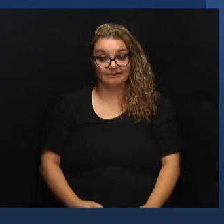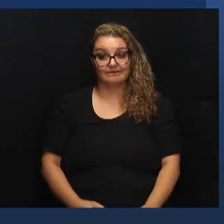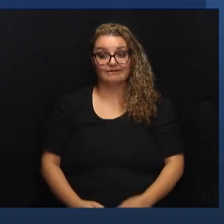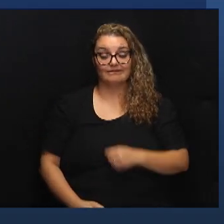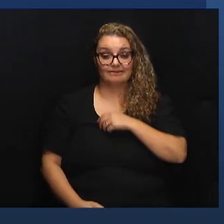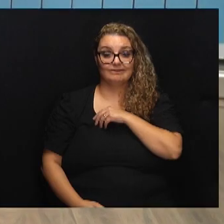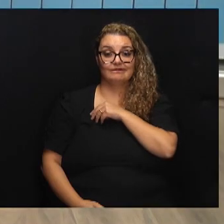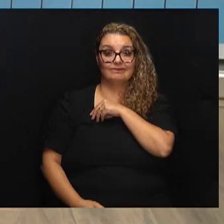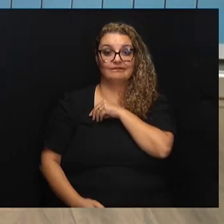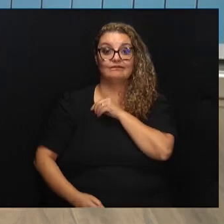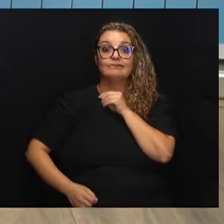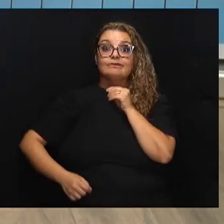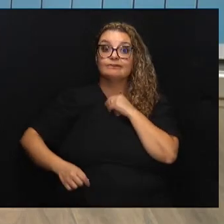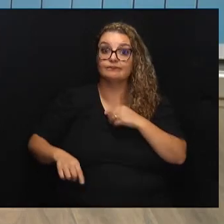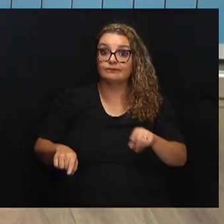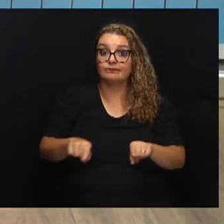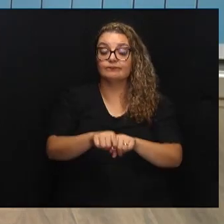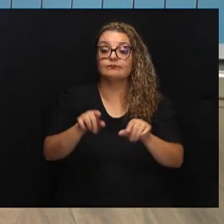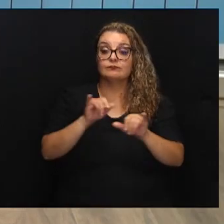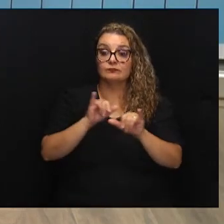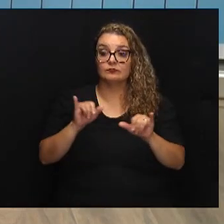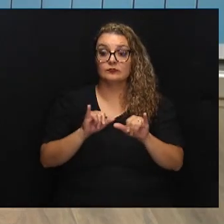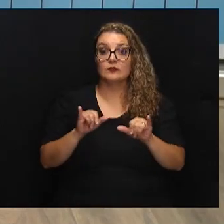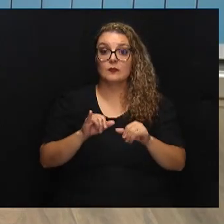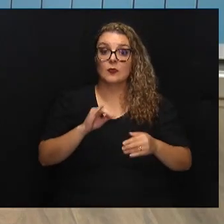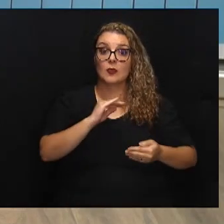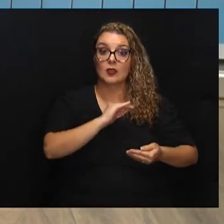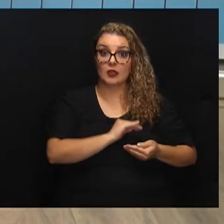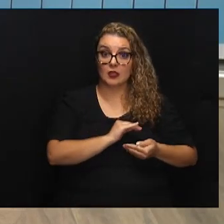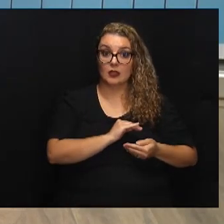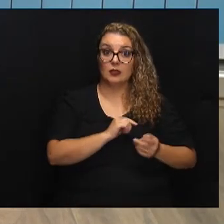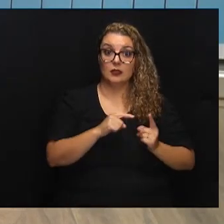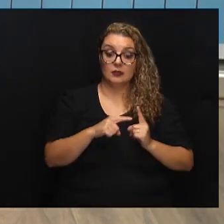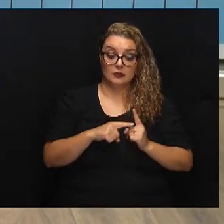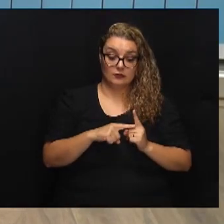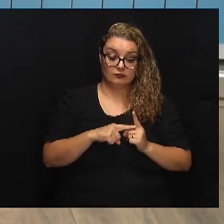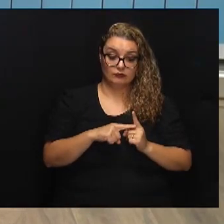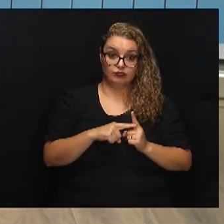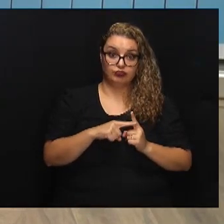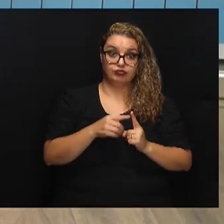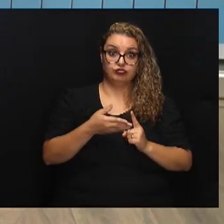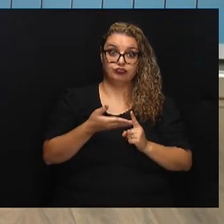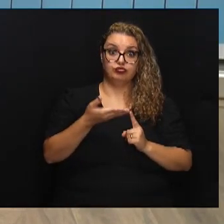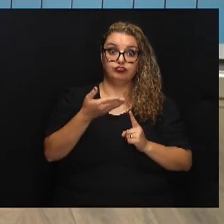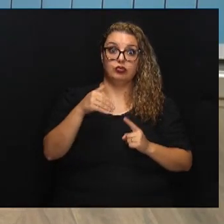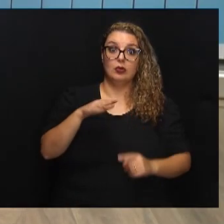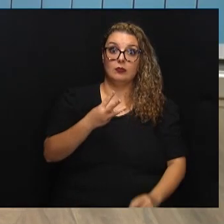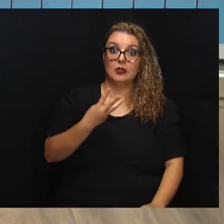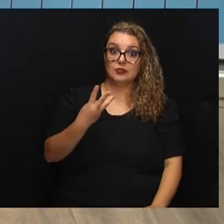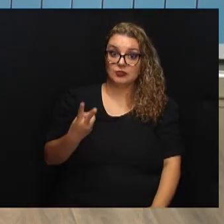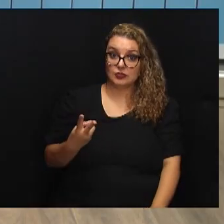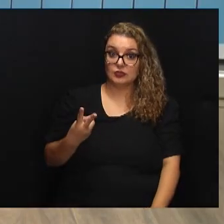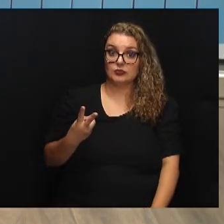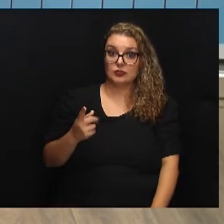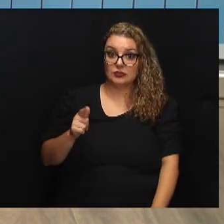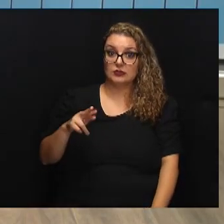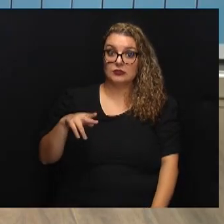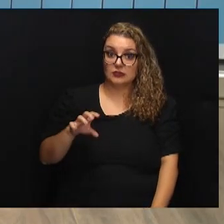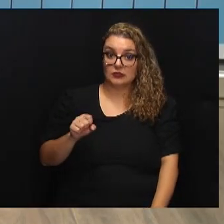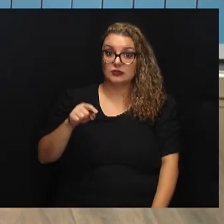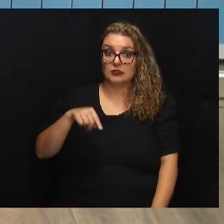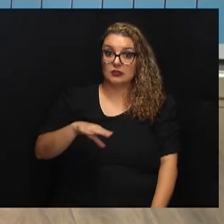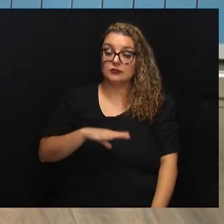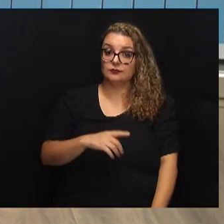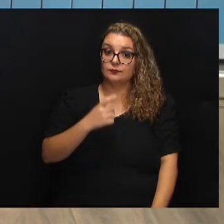Inclusive, tem um informe da Defesa Civil sobre altas temperaturas, viu? Chegando a mais de 32 graus aqui na cidade de